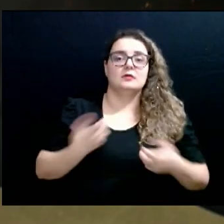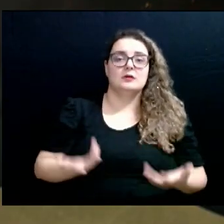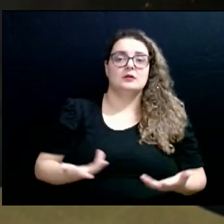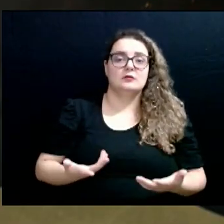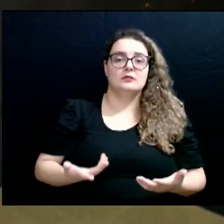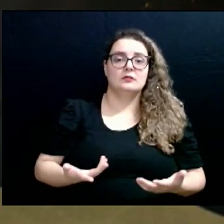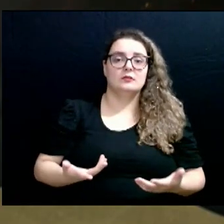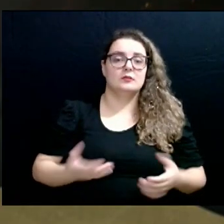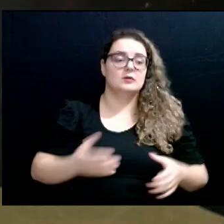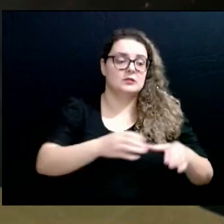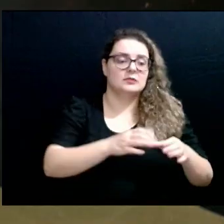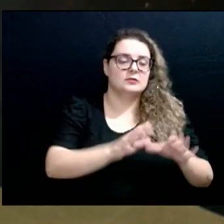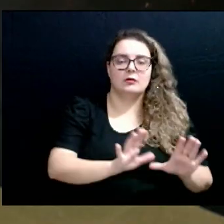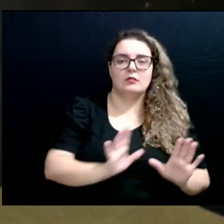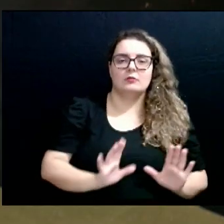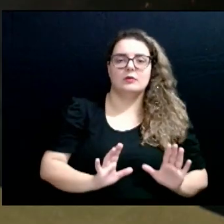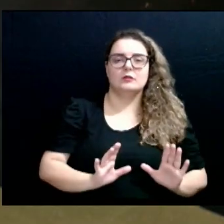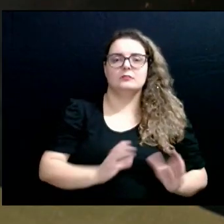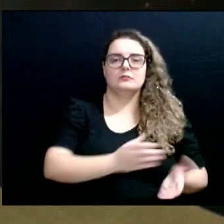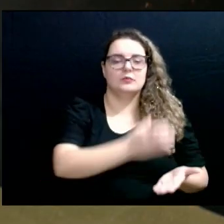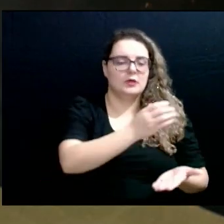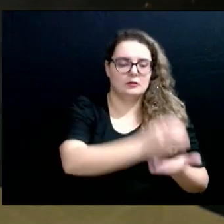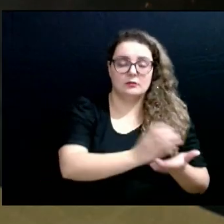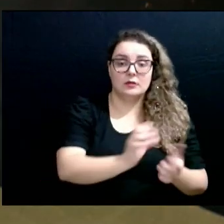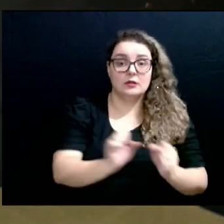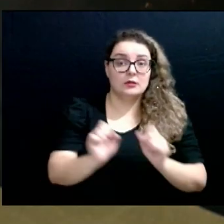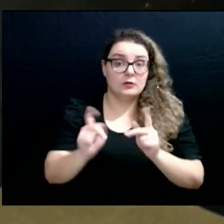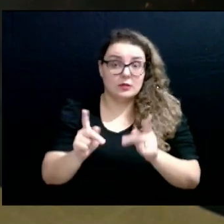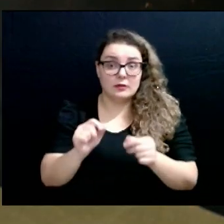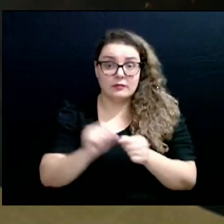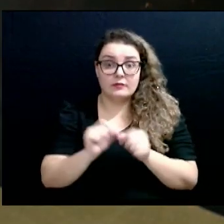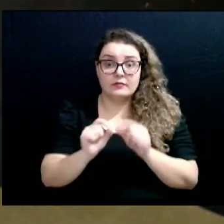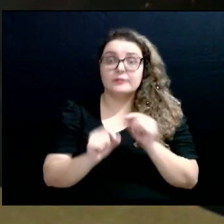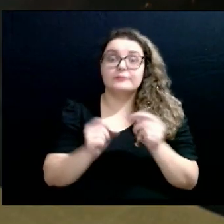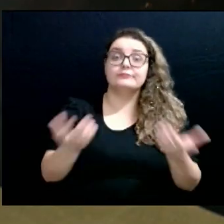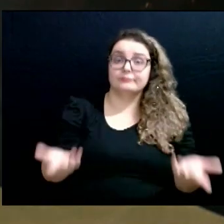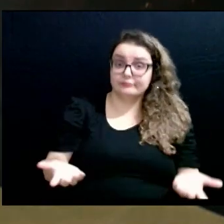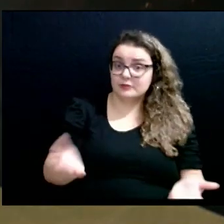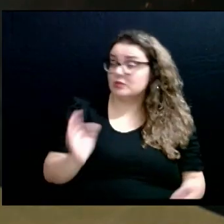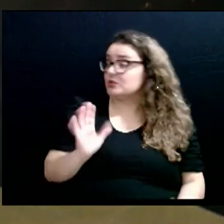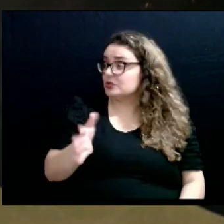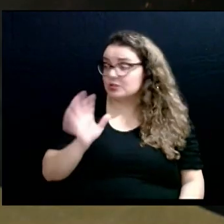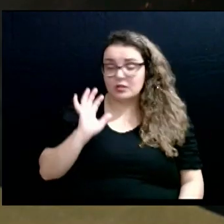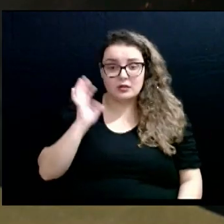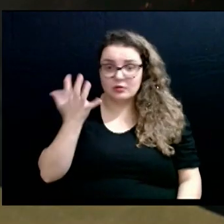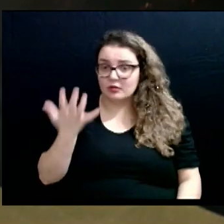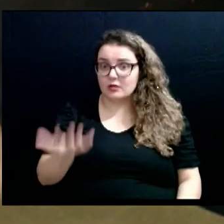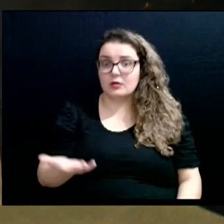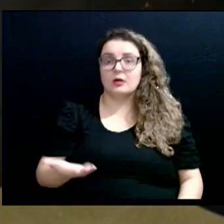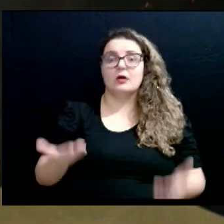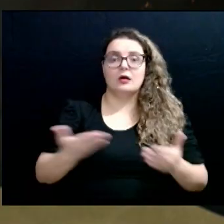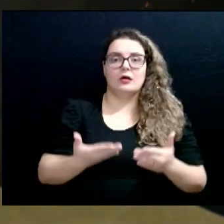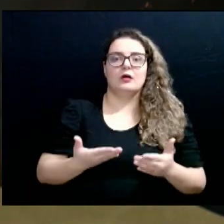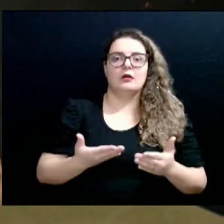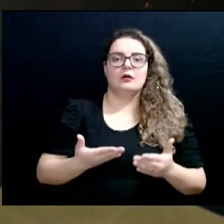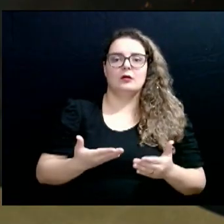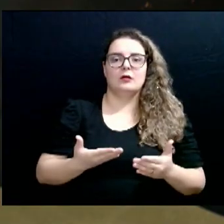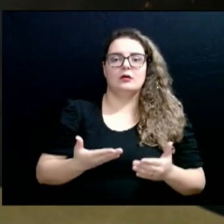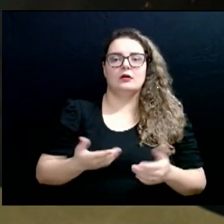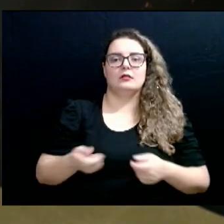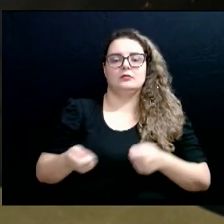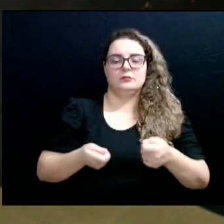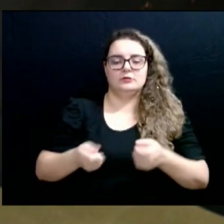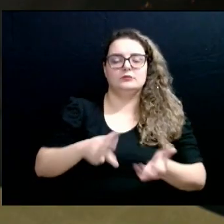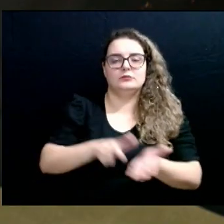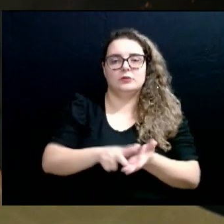copo, ou tá tudo bem, vai fazer o quê, né? Já aconteceu. É, Agora, o negócio é se autorregular para poder